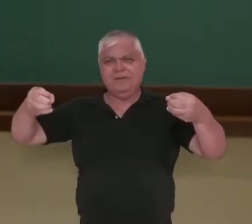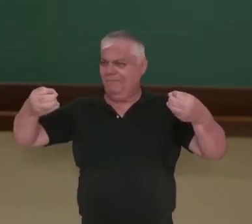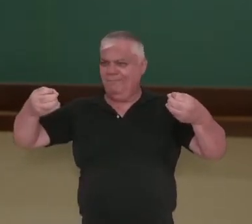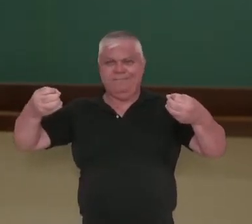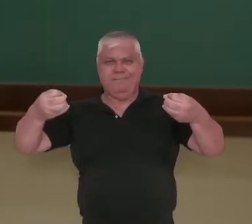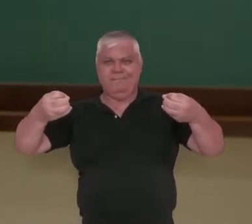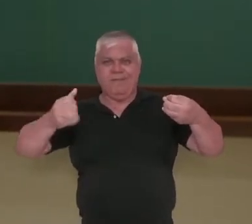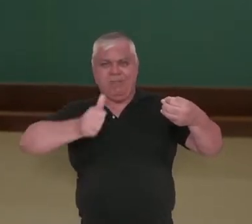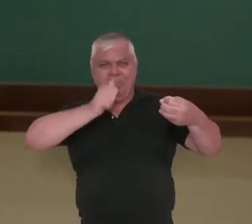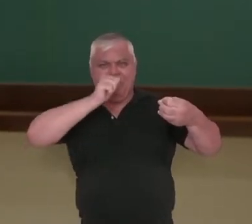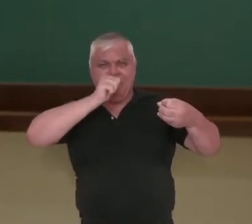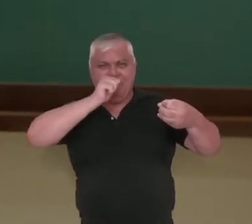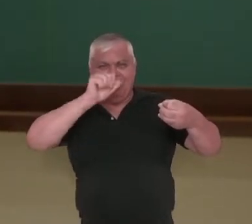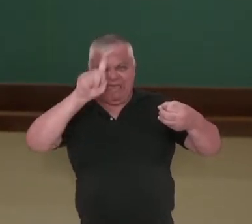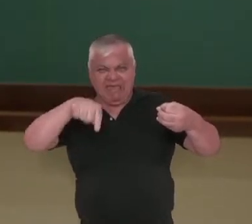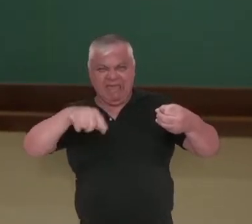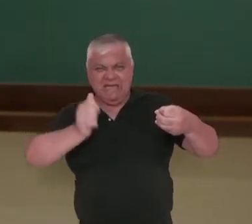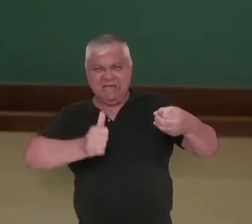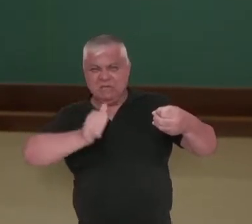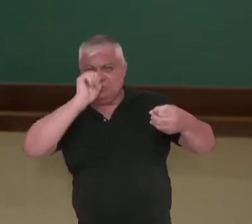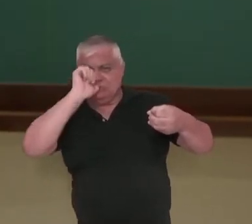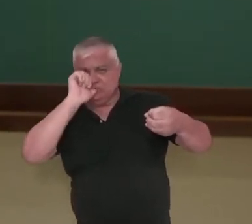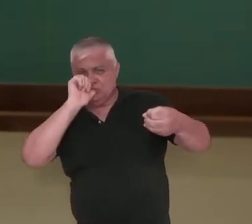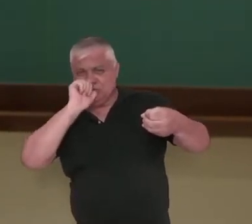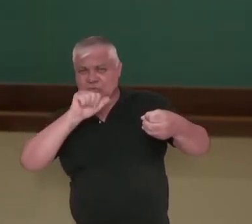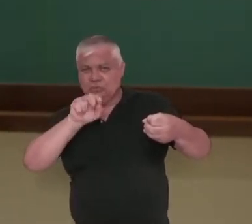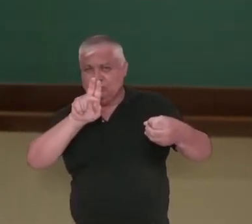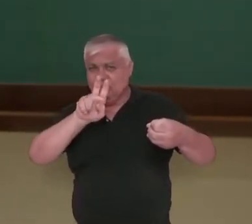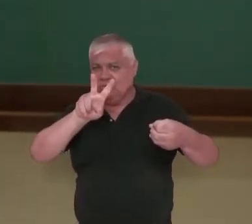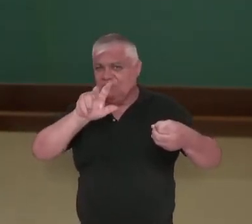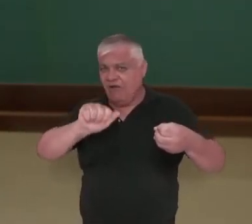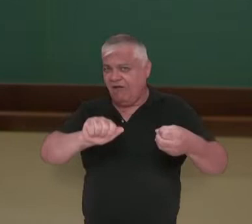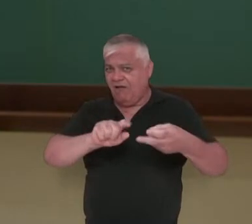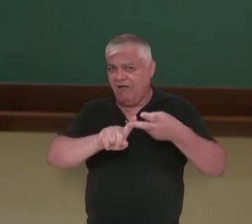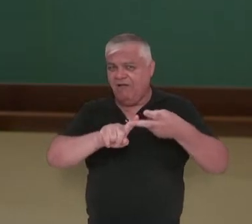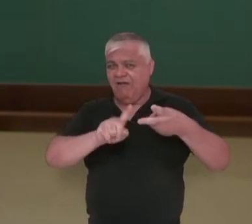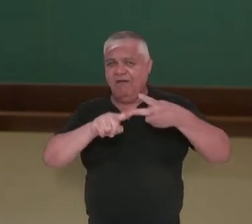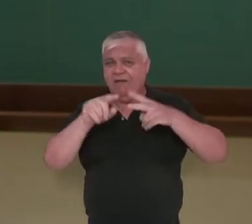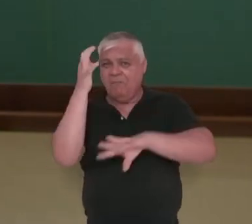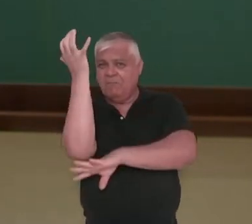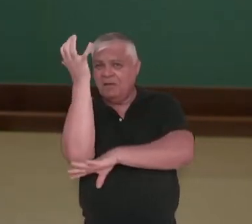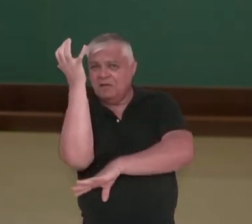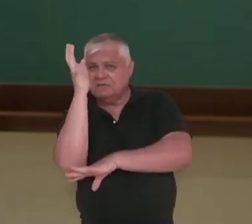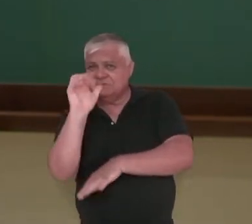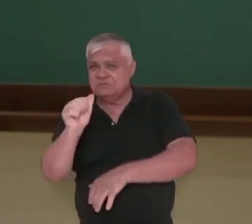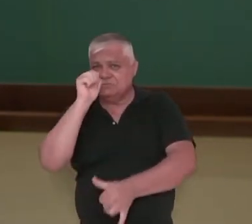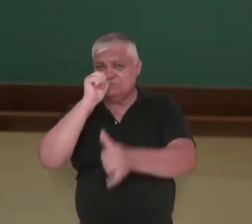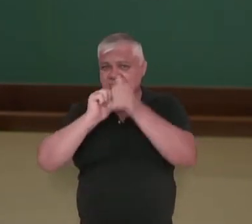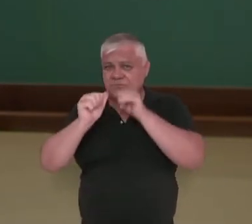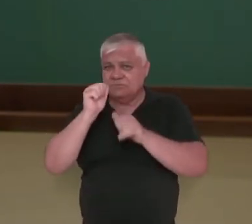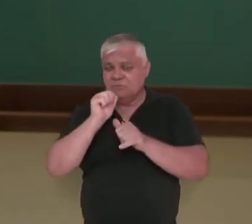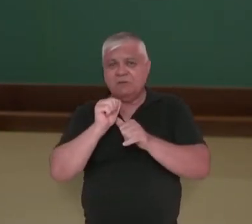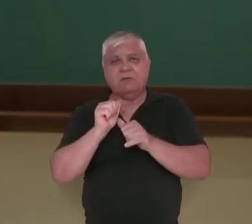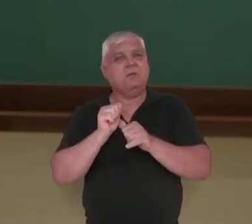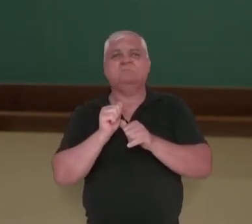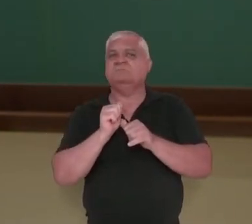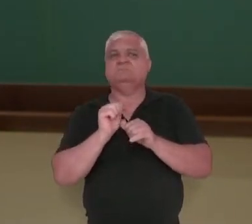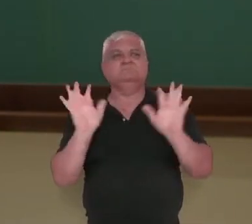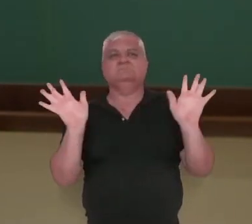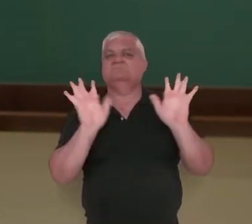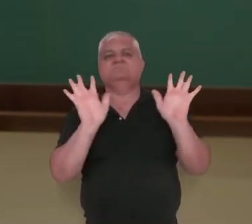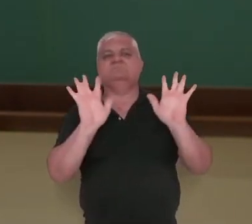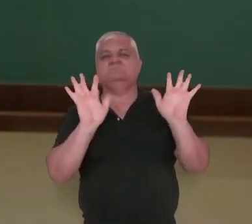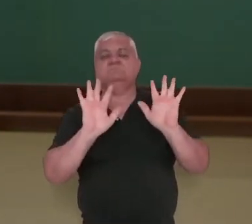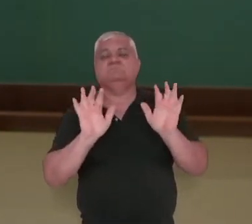de bebidas ali. Será um suco de uva? Será um suco de abacaxi? Não, aqui a professora colocou essas